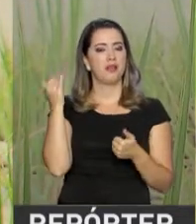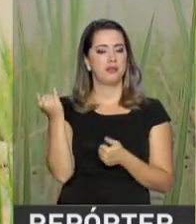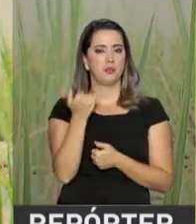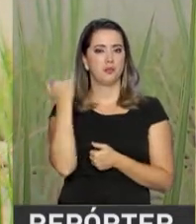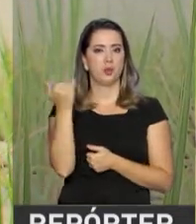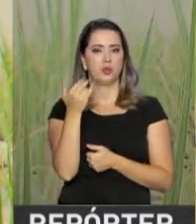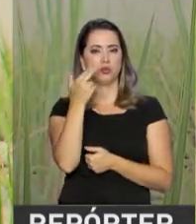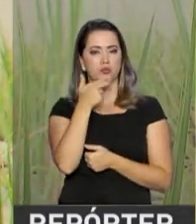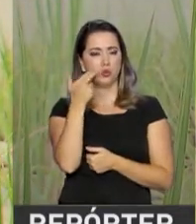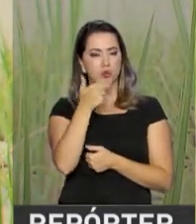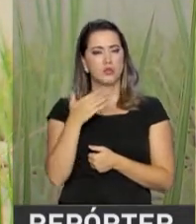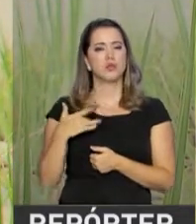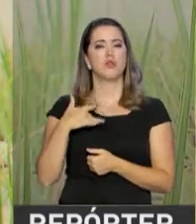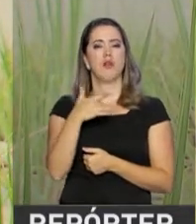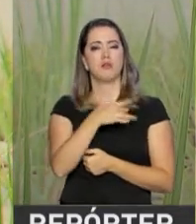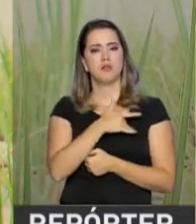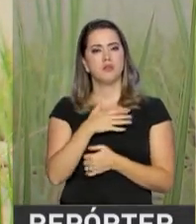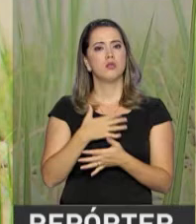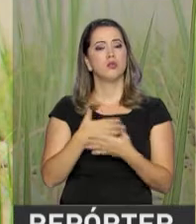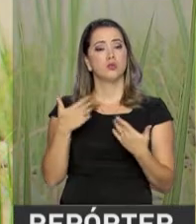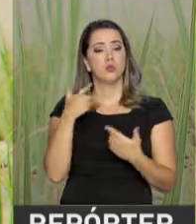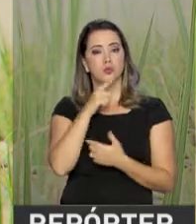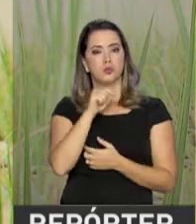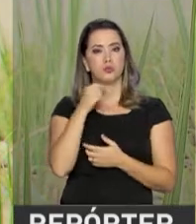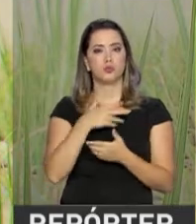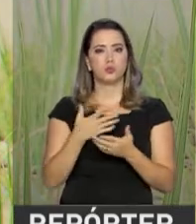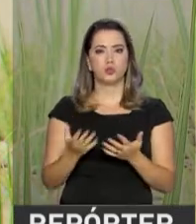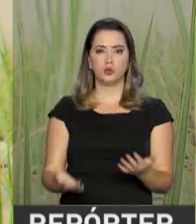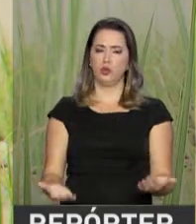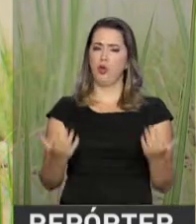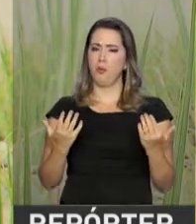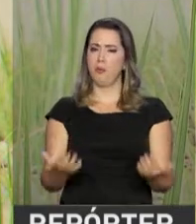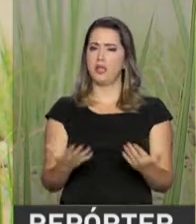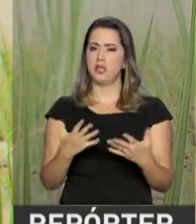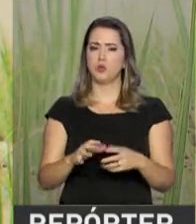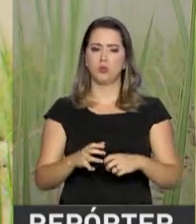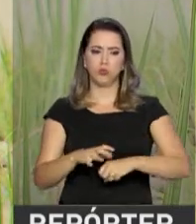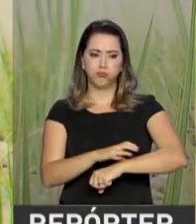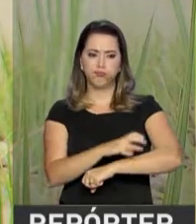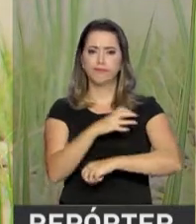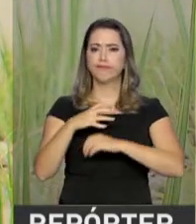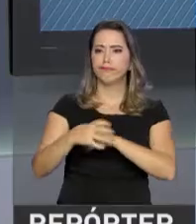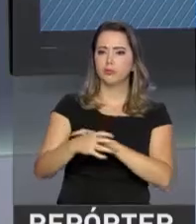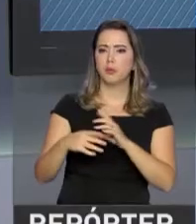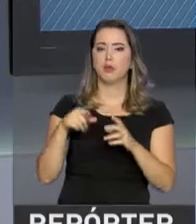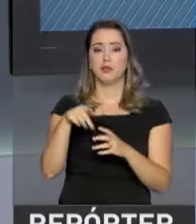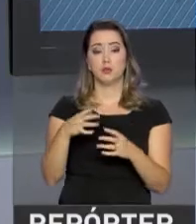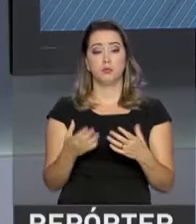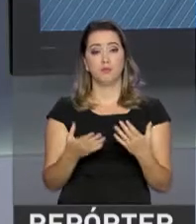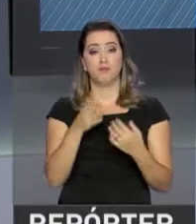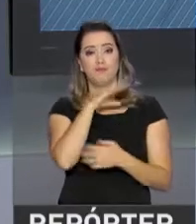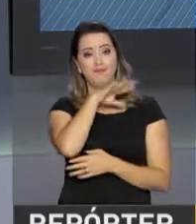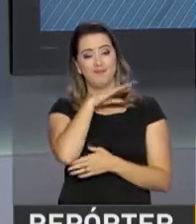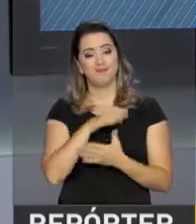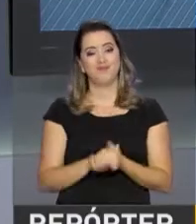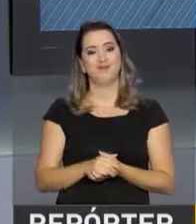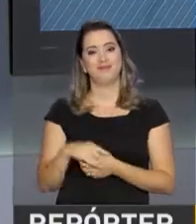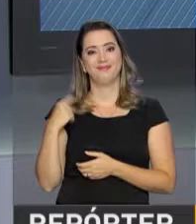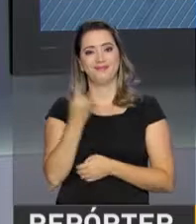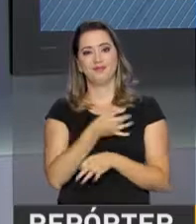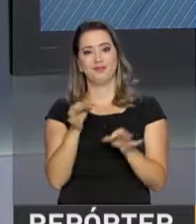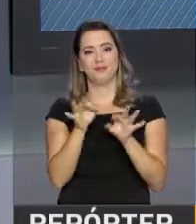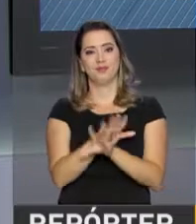nutricional e consequentemente um ganho maior de peso de de massa por um animal e nós ficamos por aqui